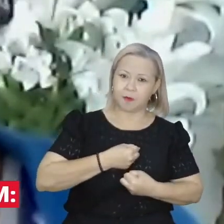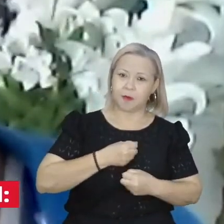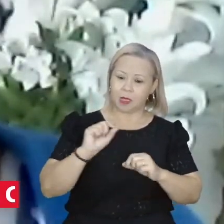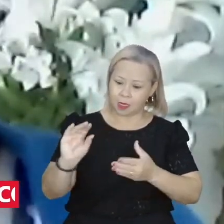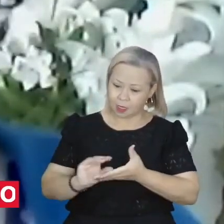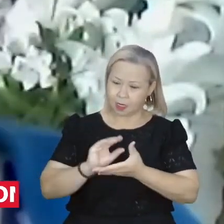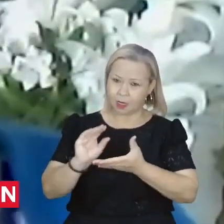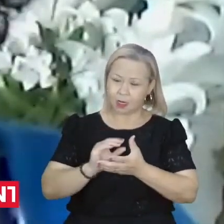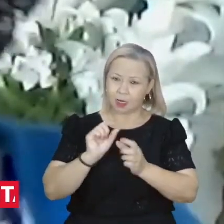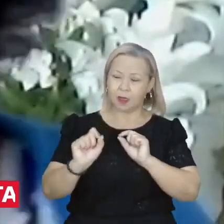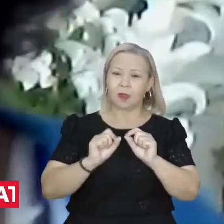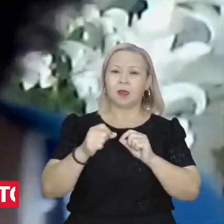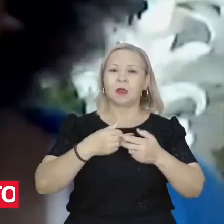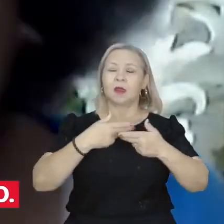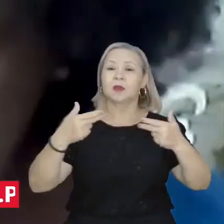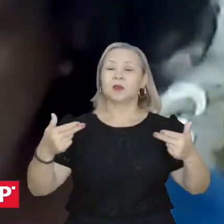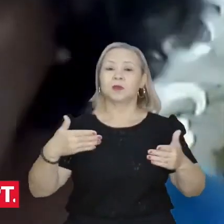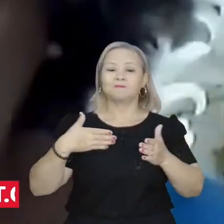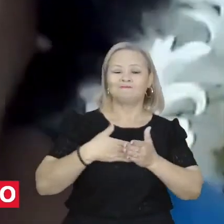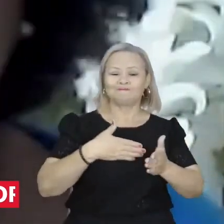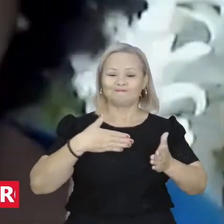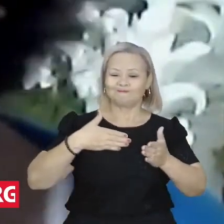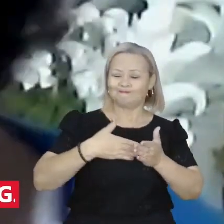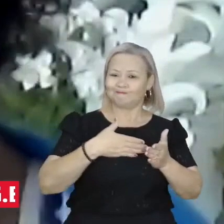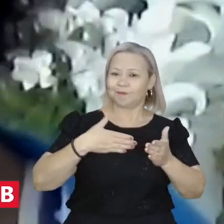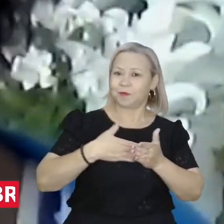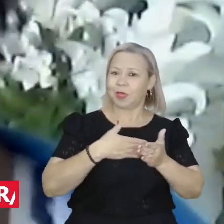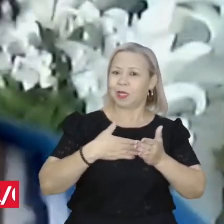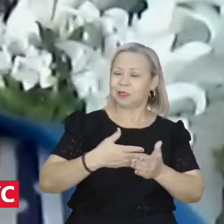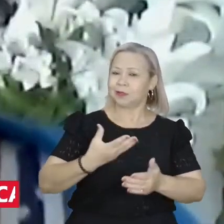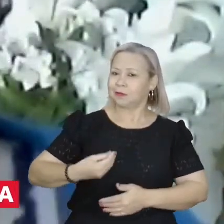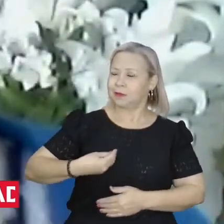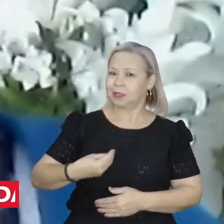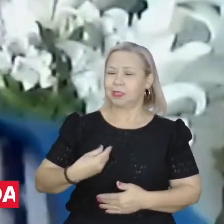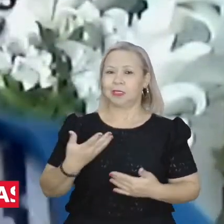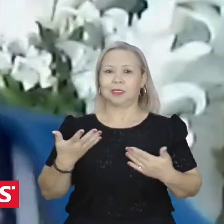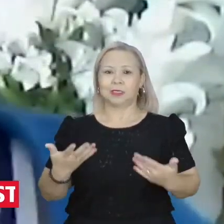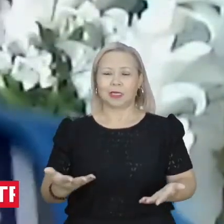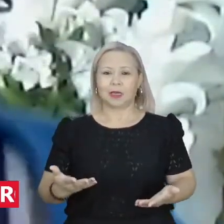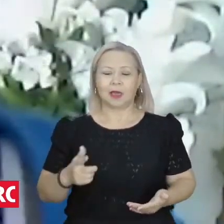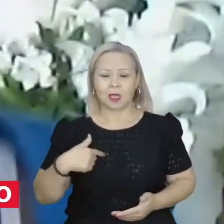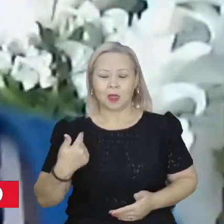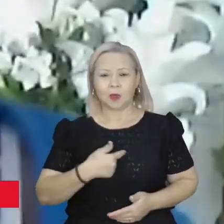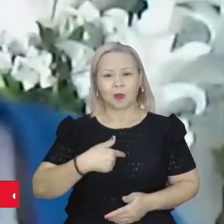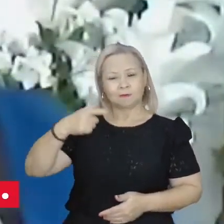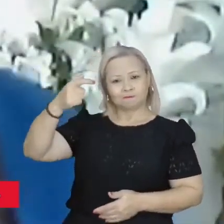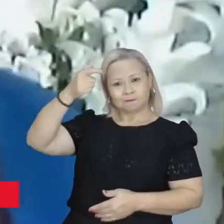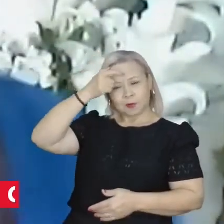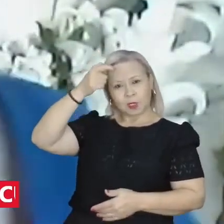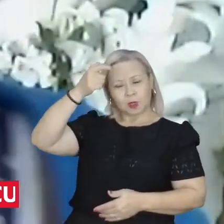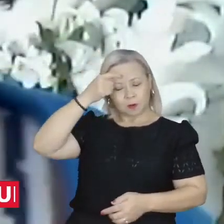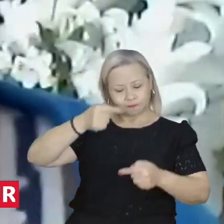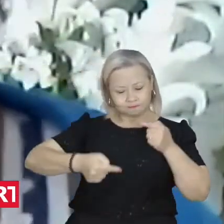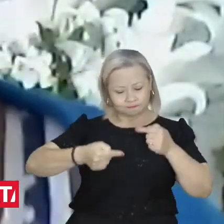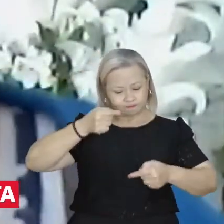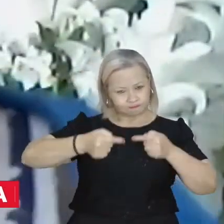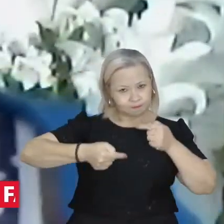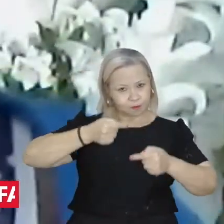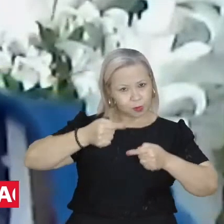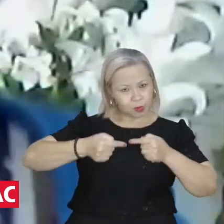com as trabalhadoras, com os direitos das trabalhadoras domésticas, da cultura também, isso